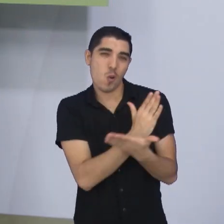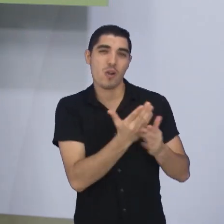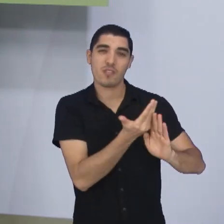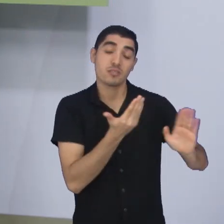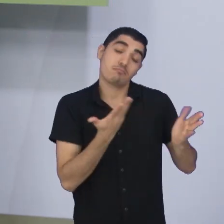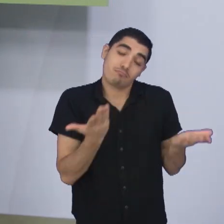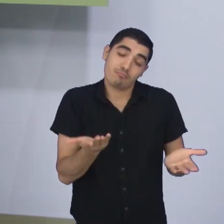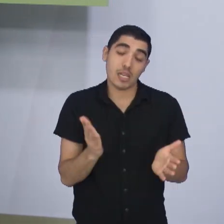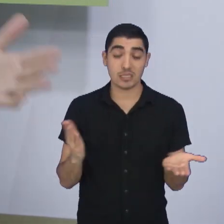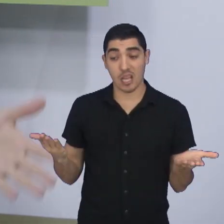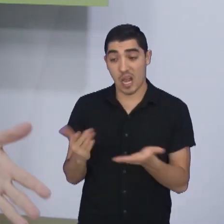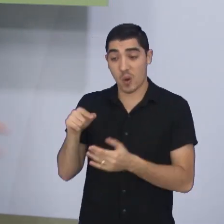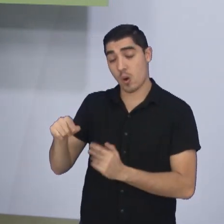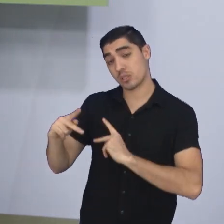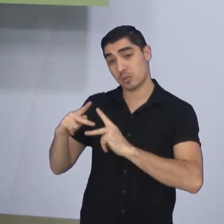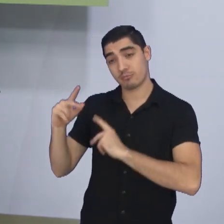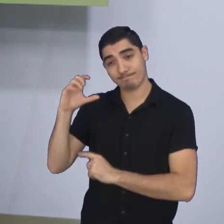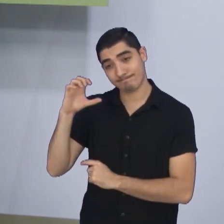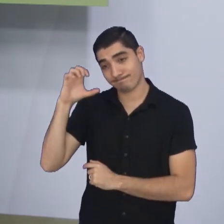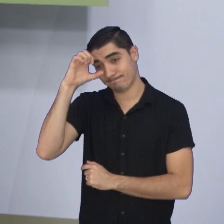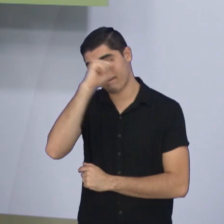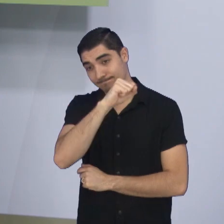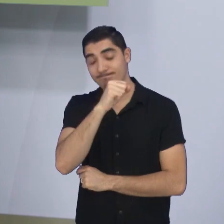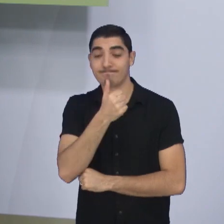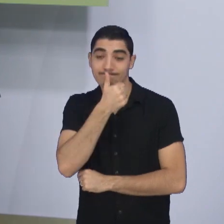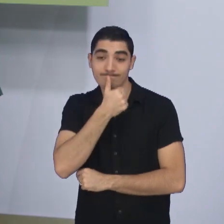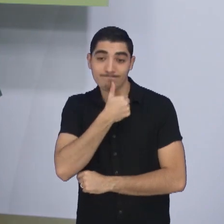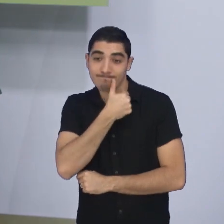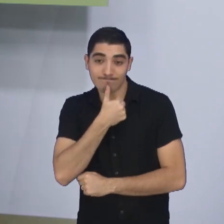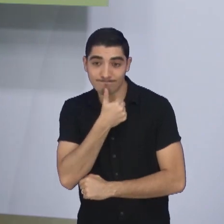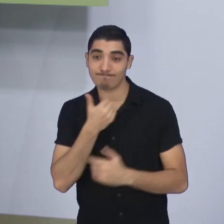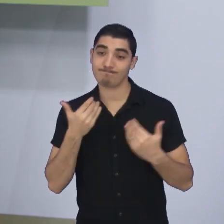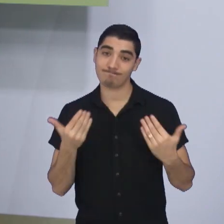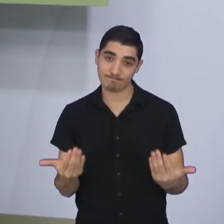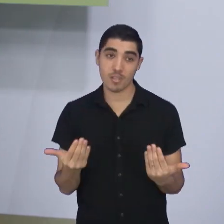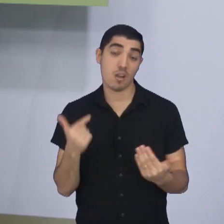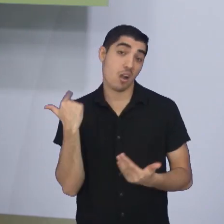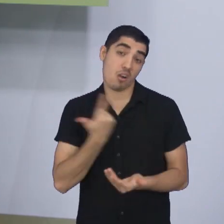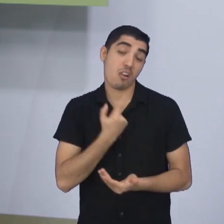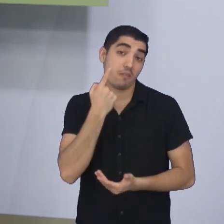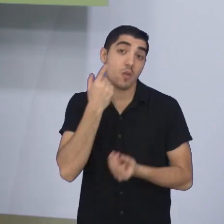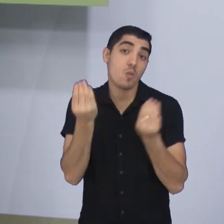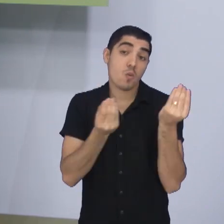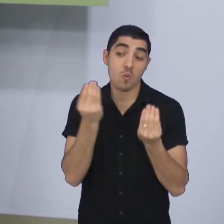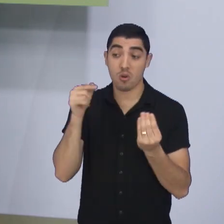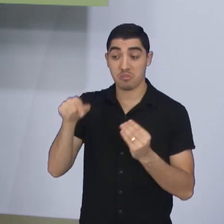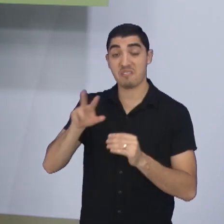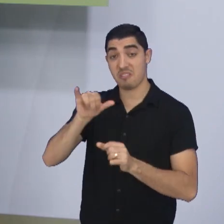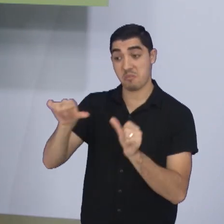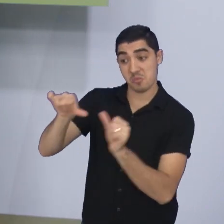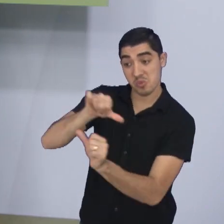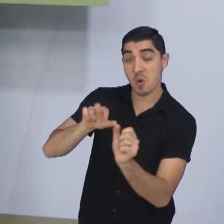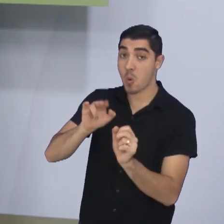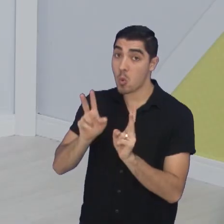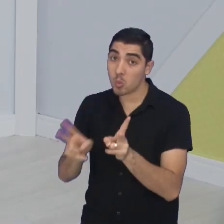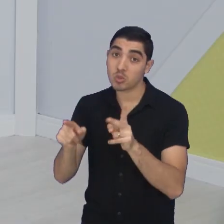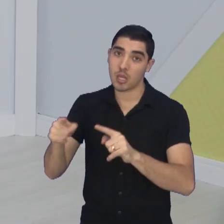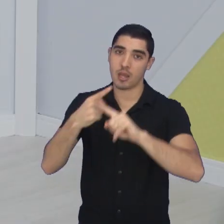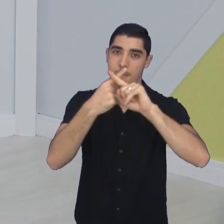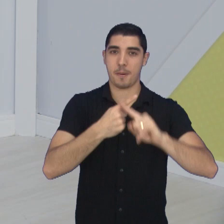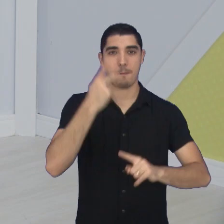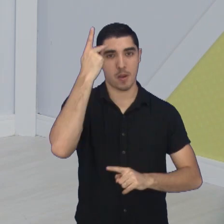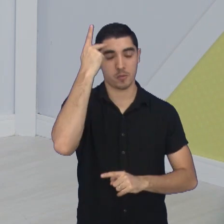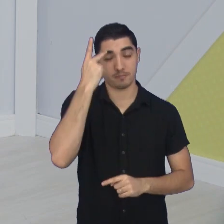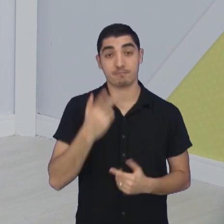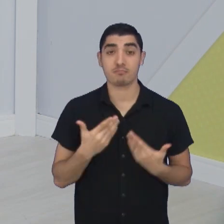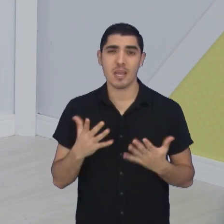aprendizados, as derrotas servem de aprendizados. A gente vai ver o que vai acontecer agora com o elenco para esse Paulista. Pois é, e nem